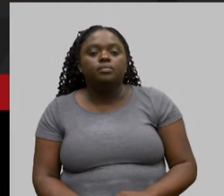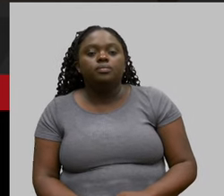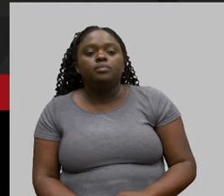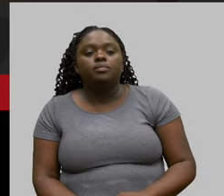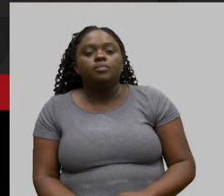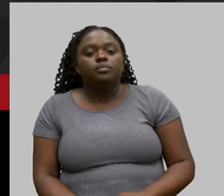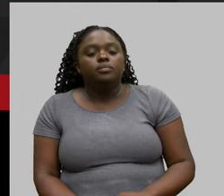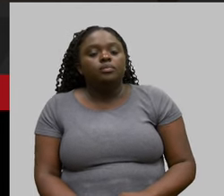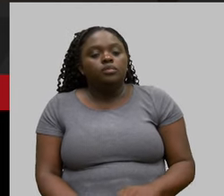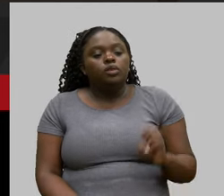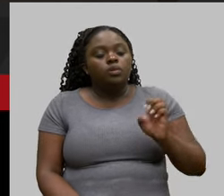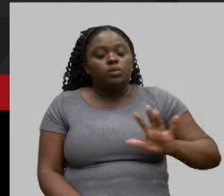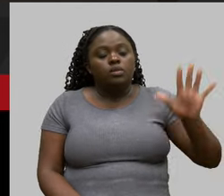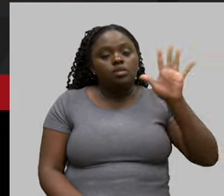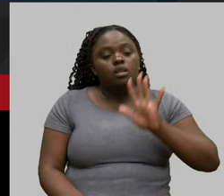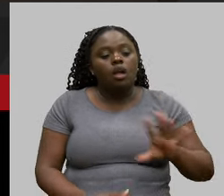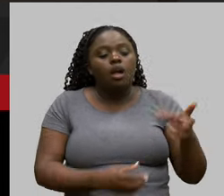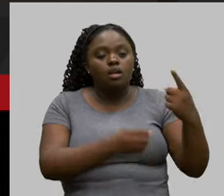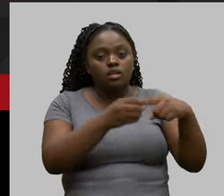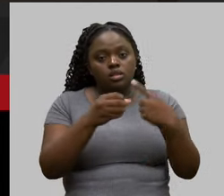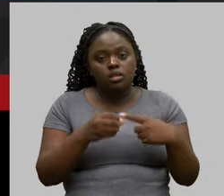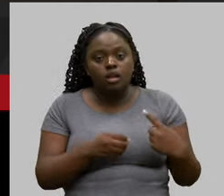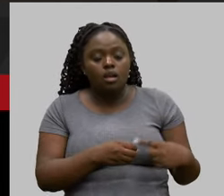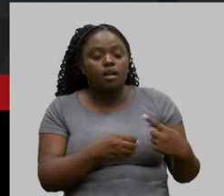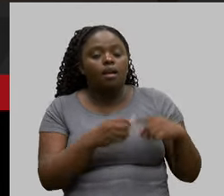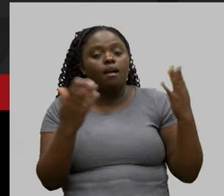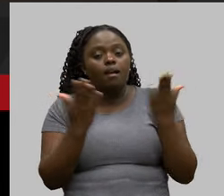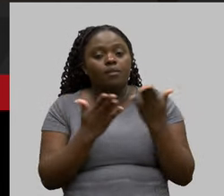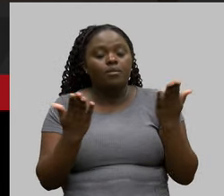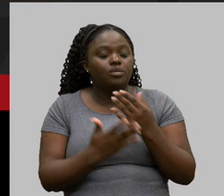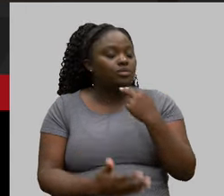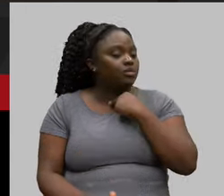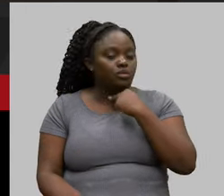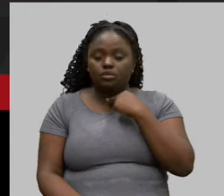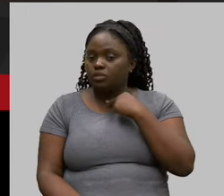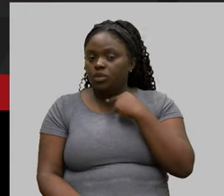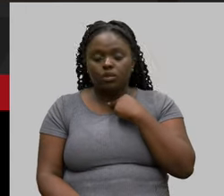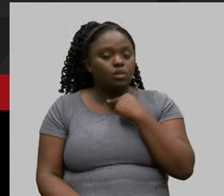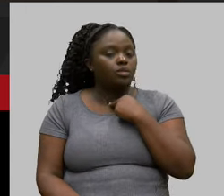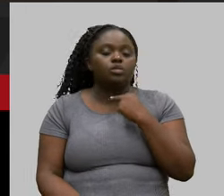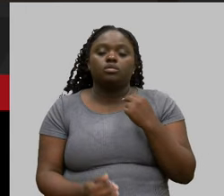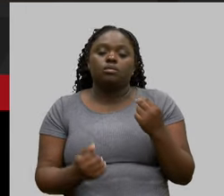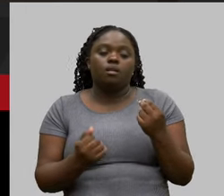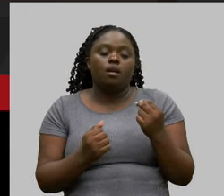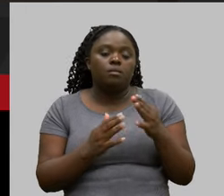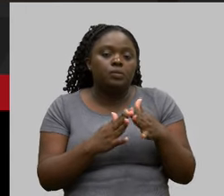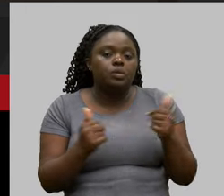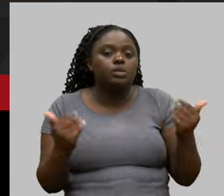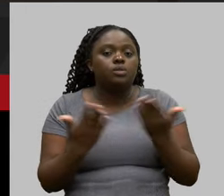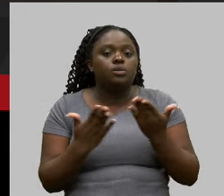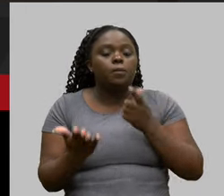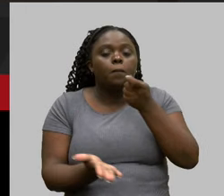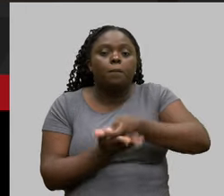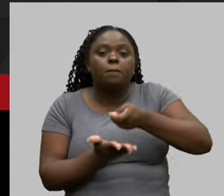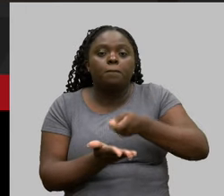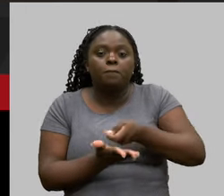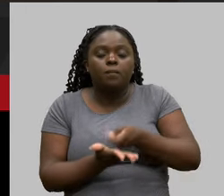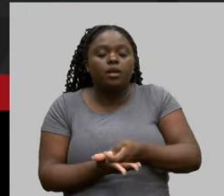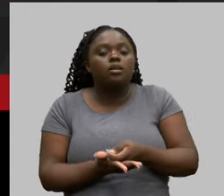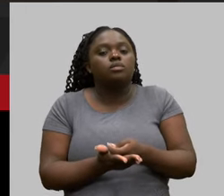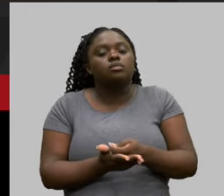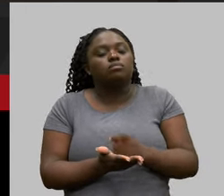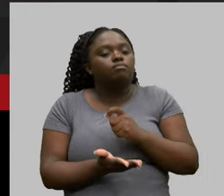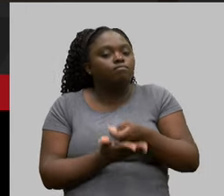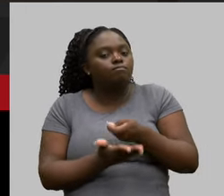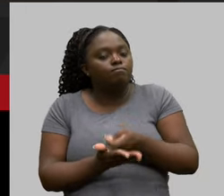município instituirão agora não poderão instituir mas sim instituirão é uma obrigação eh instituirão contribuição